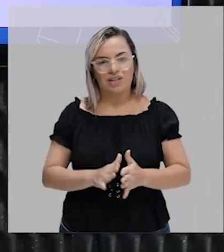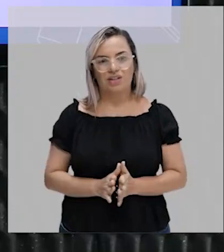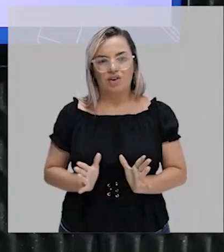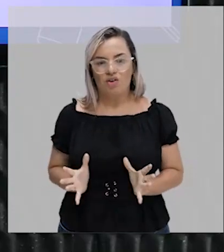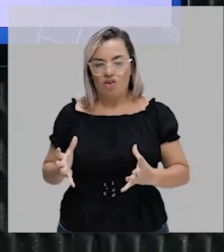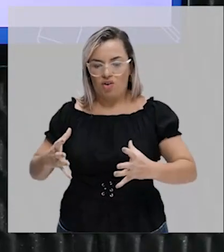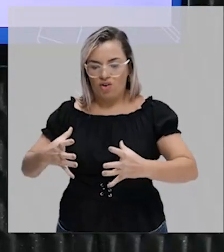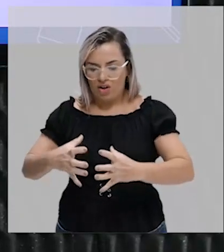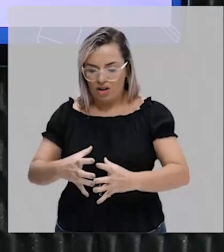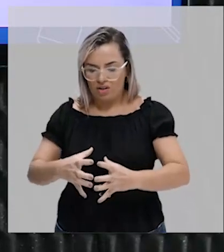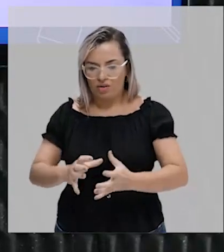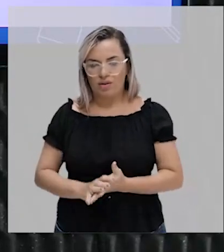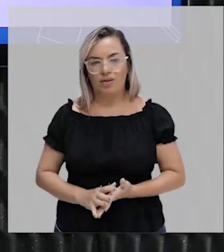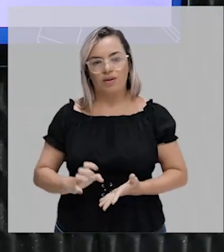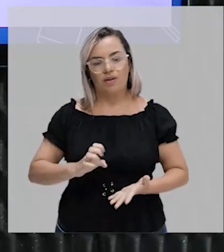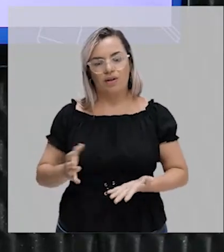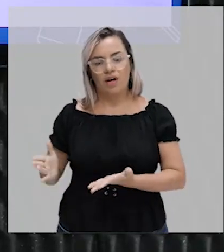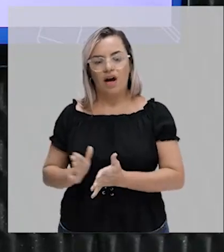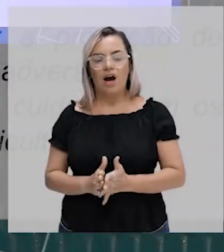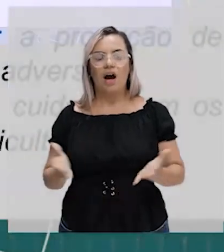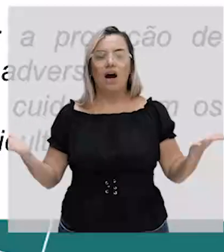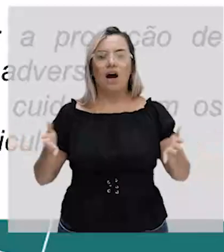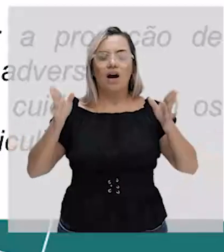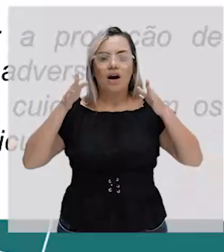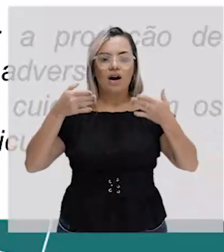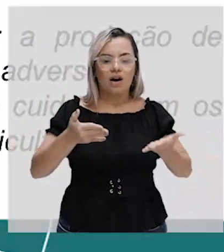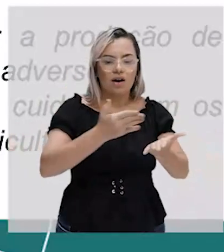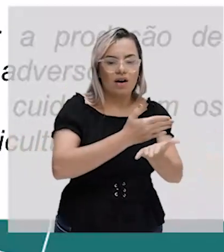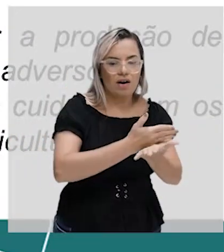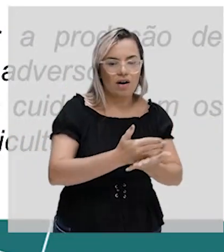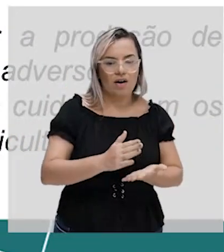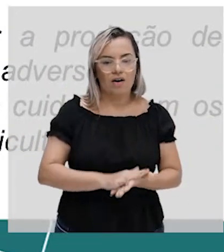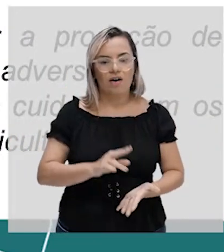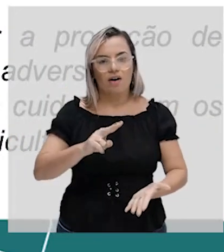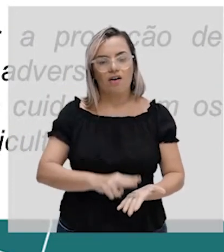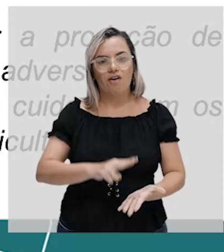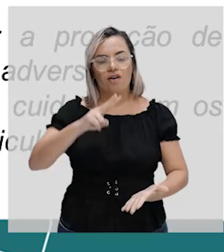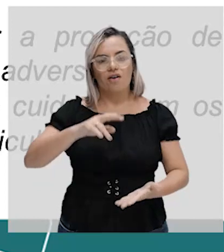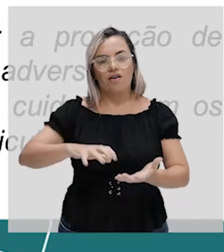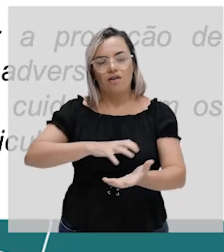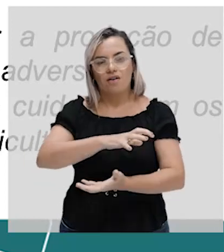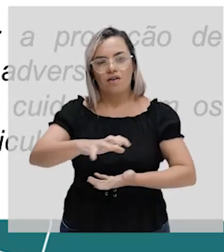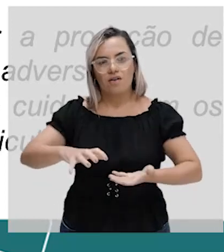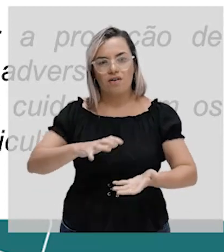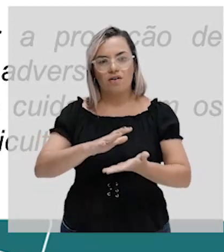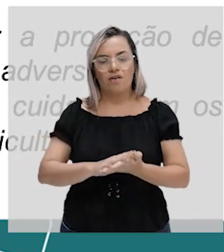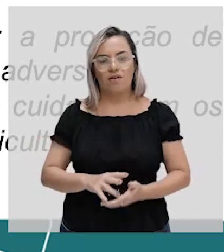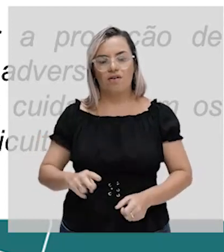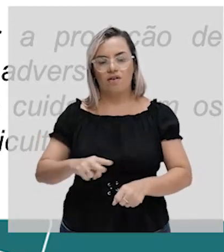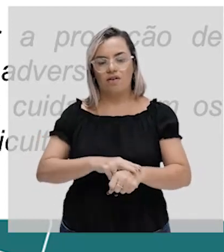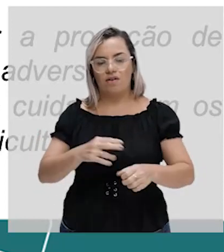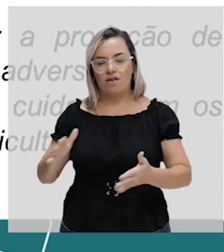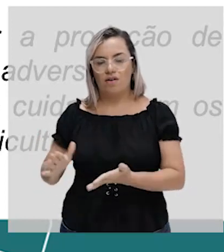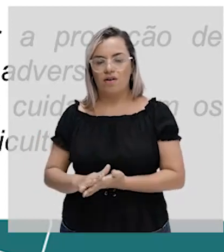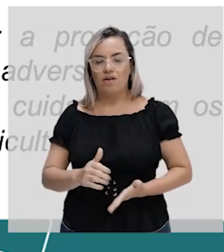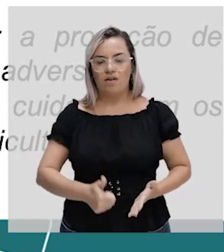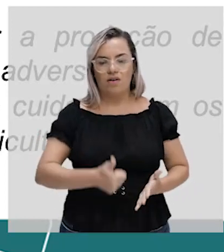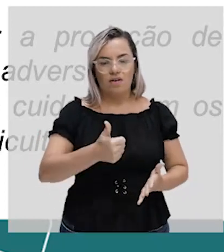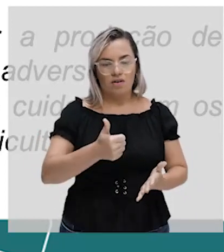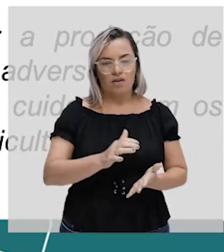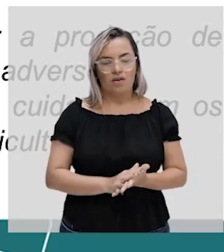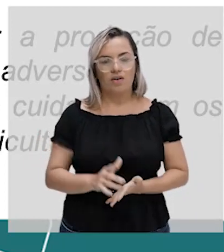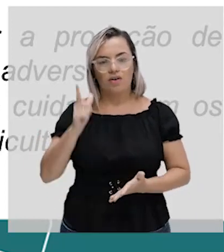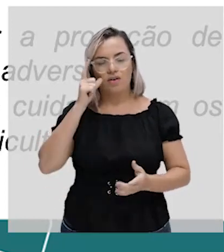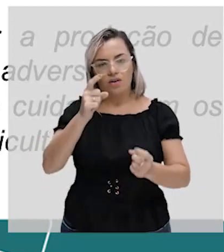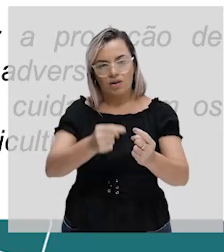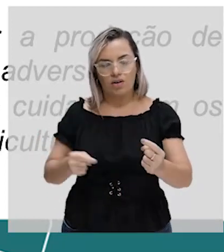certo? Mas vamos focar aqui inicialmente nas vantagens da Revolução Verde, tá? A primeira delas, como eu te disse, ela vai alcançar o seu